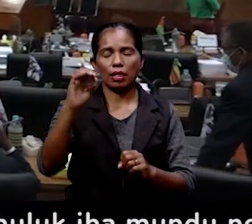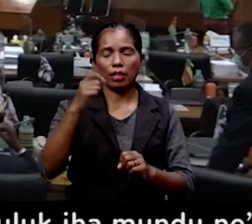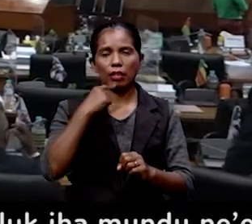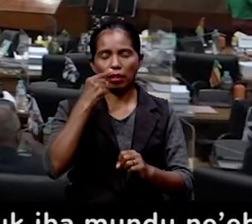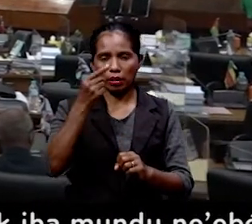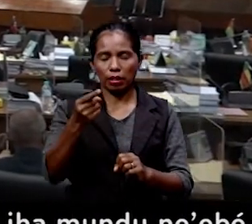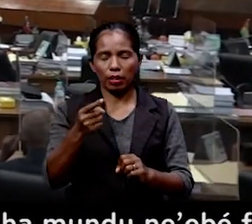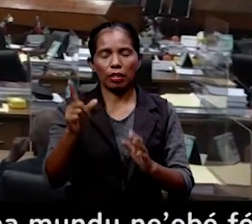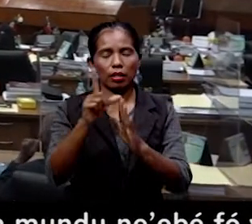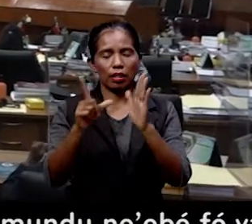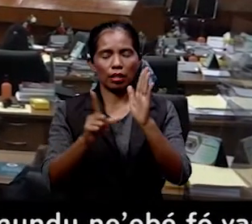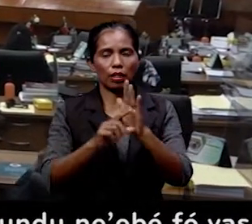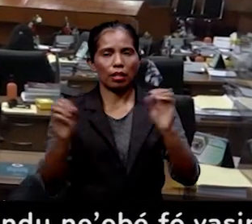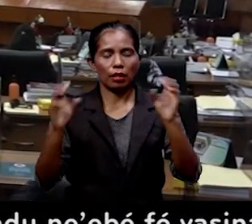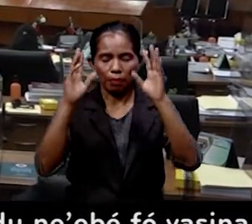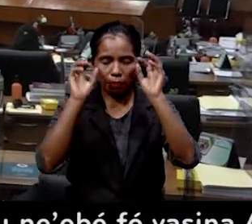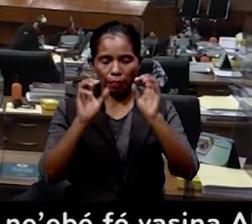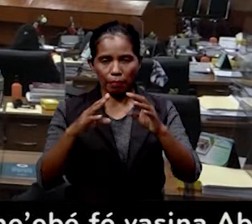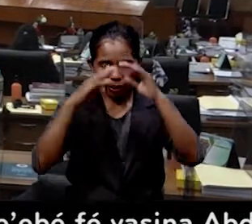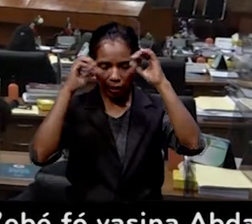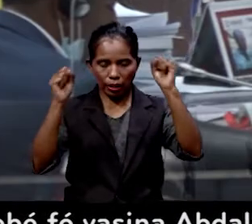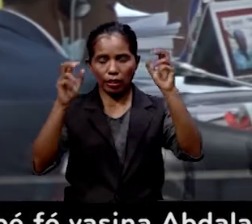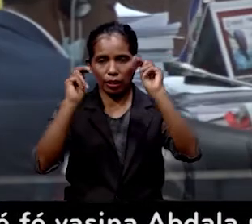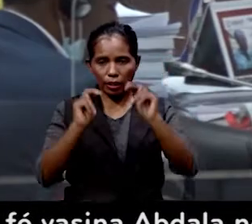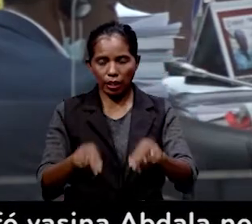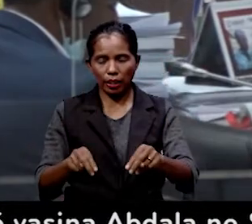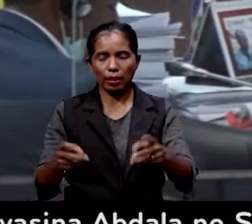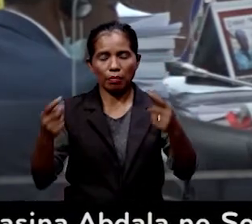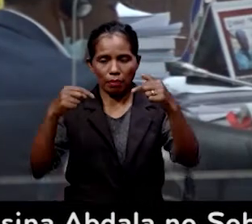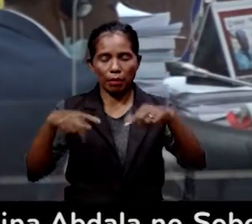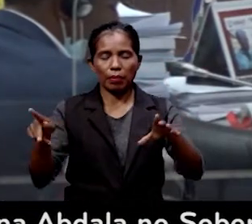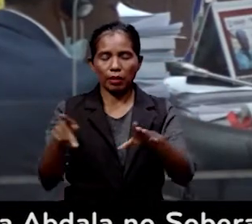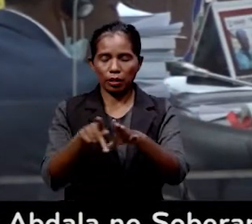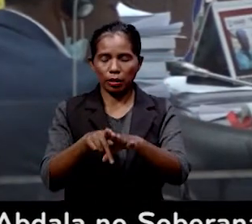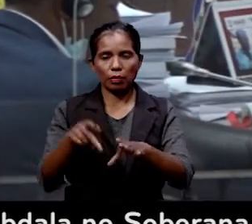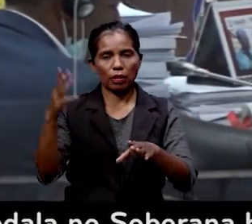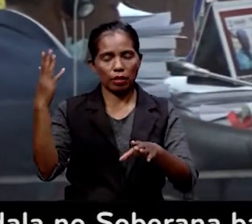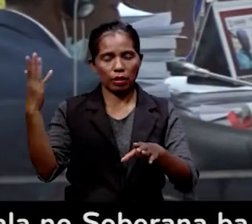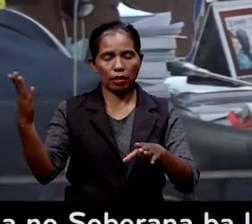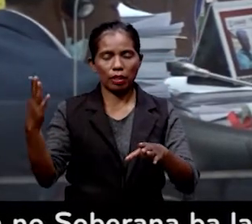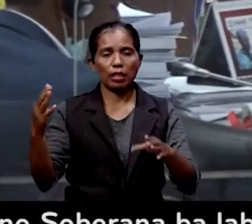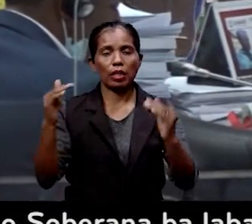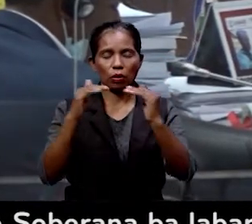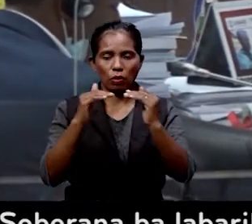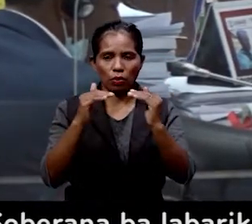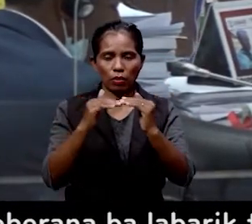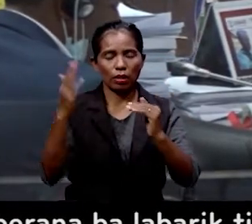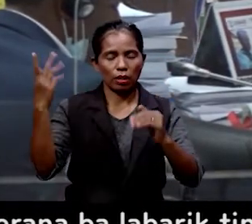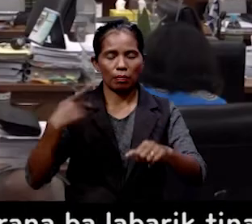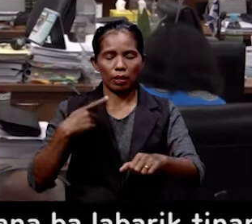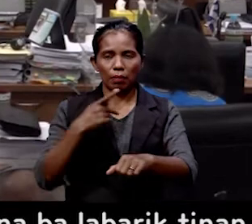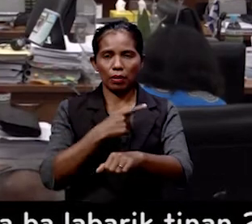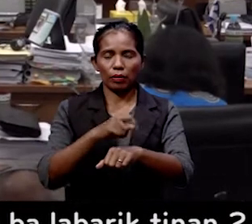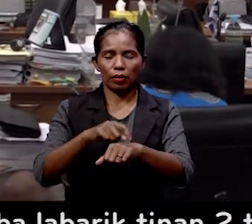hateten, lei, la, obriga, Presidente da República, tem que marcar presenza e abertura da sessão legislativa Sira, iha, Parlamento